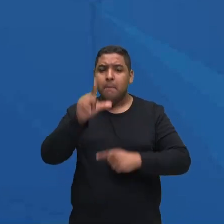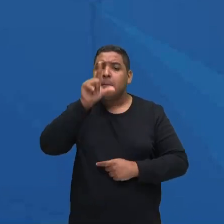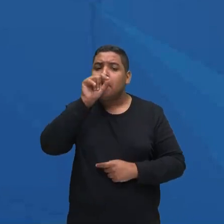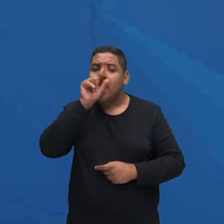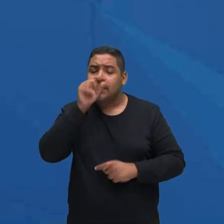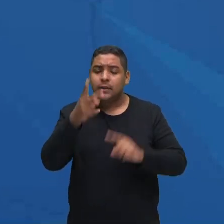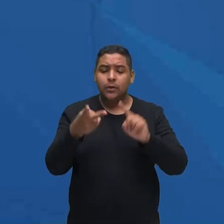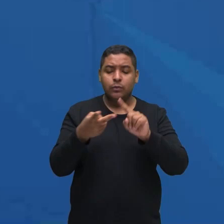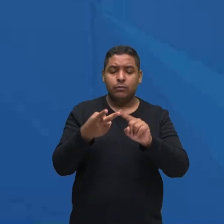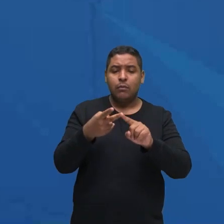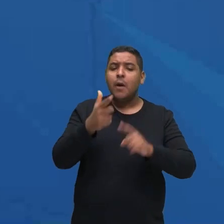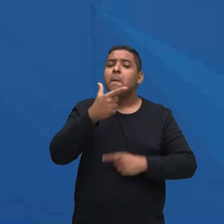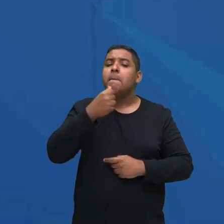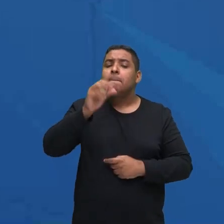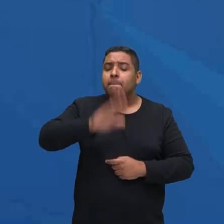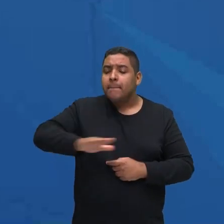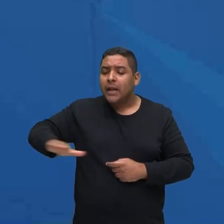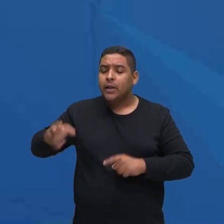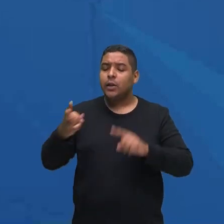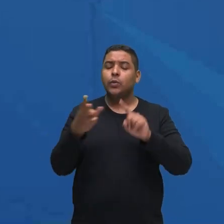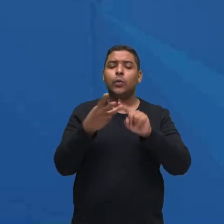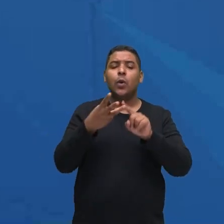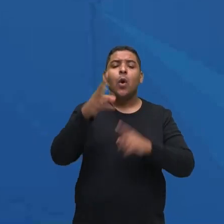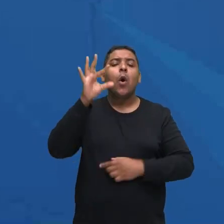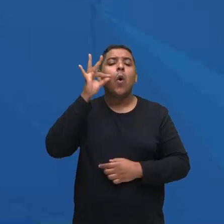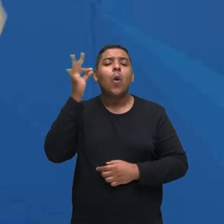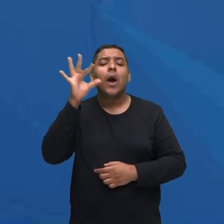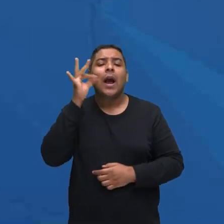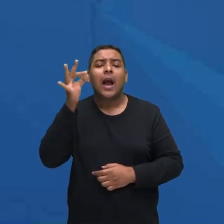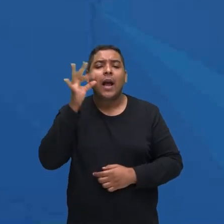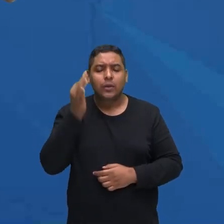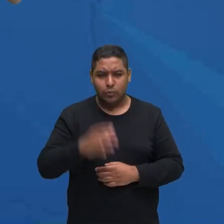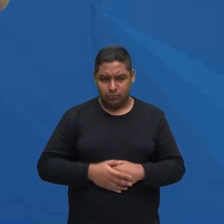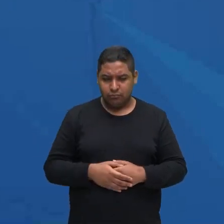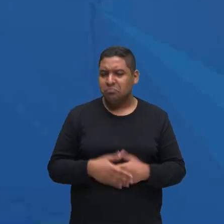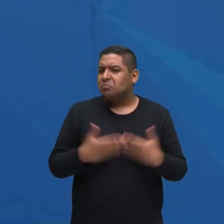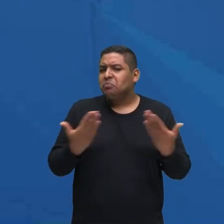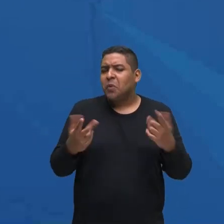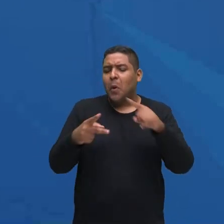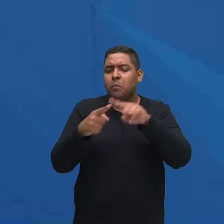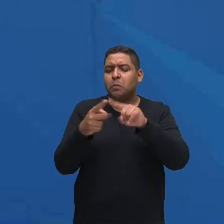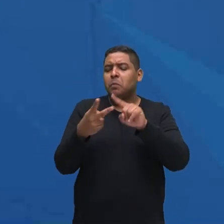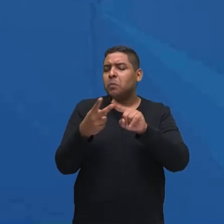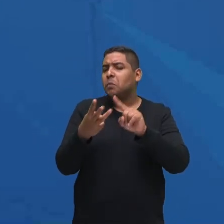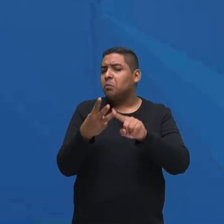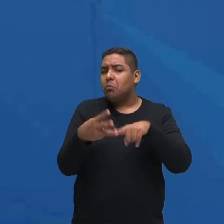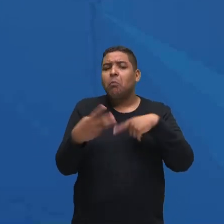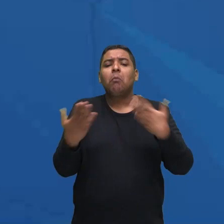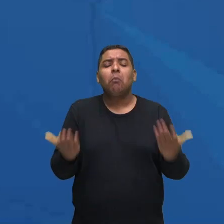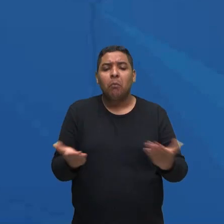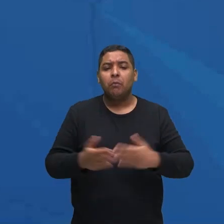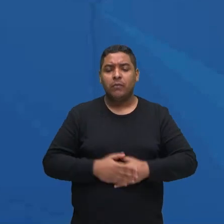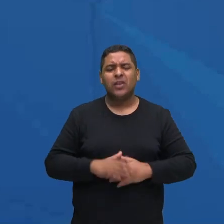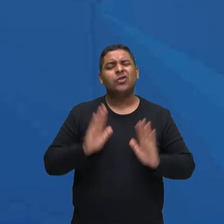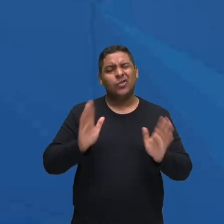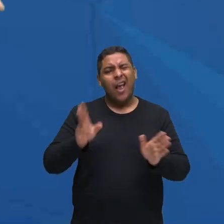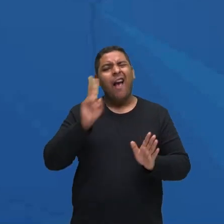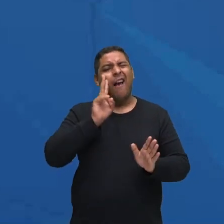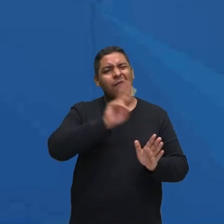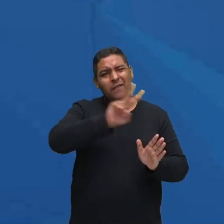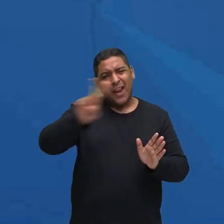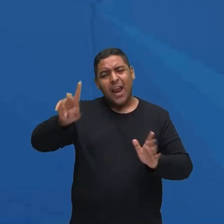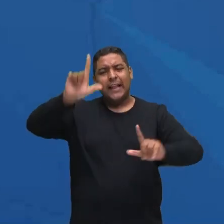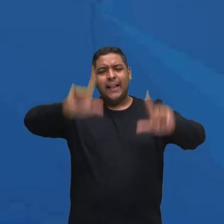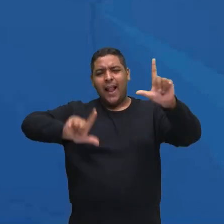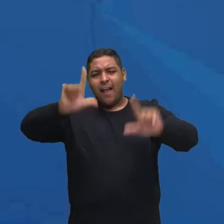ou gato? Com certeza você já ouviu esse termo guri em algum lugar, na televisão, algumas pessoas